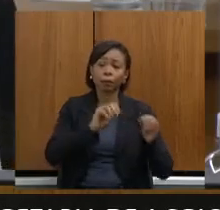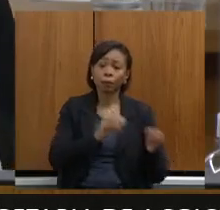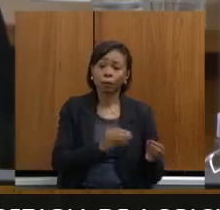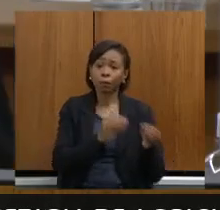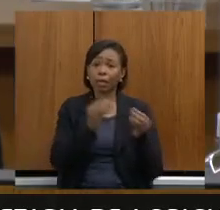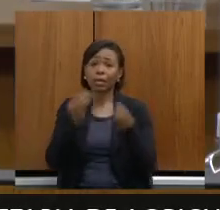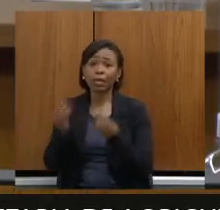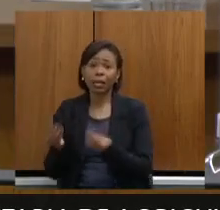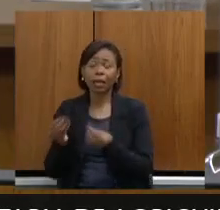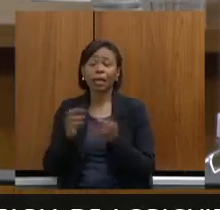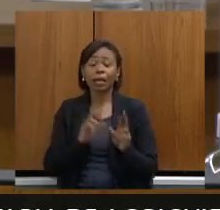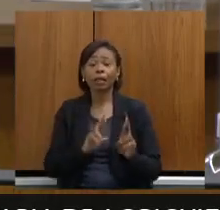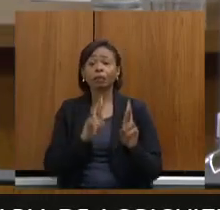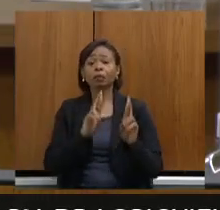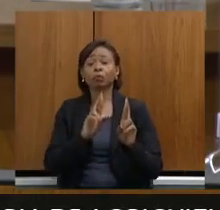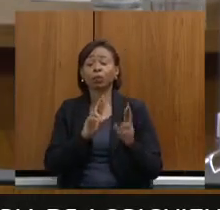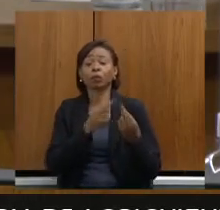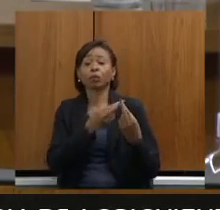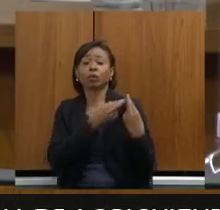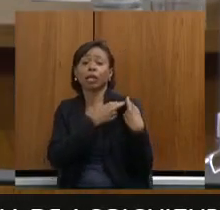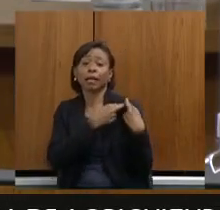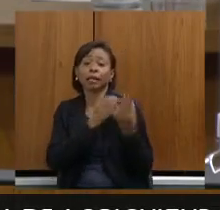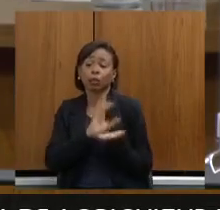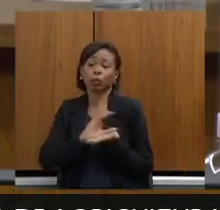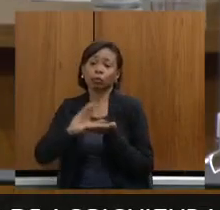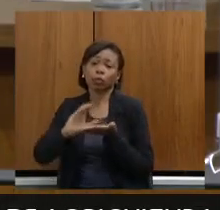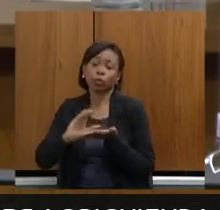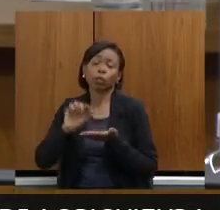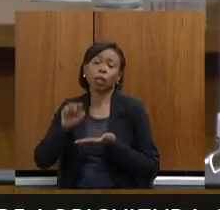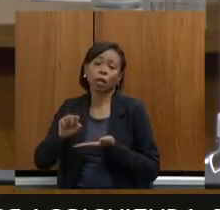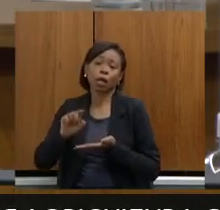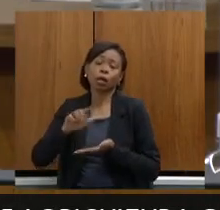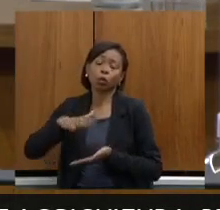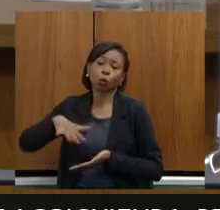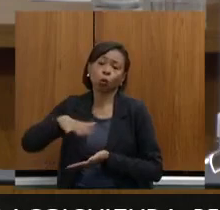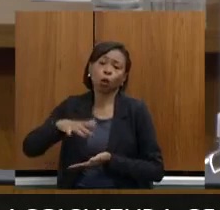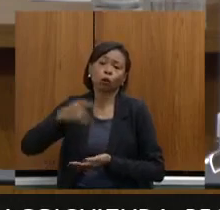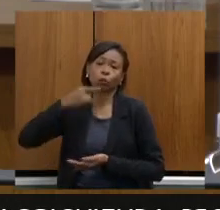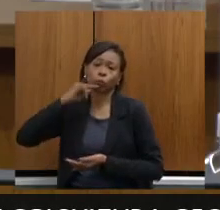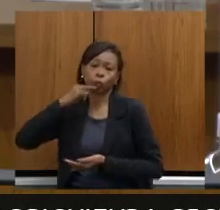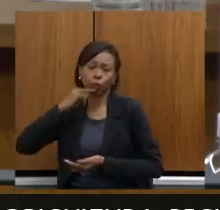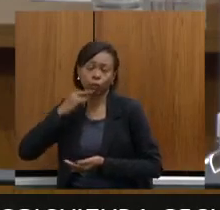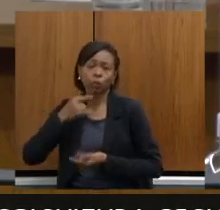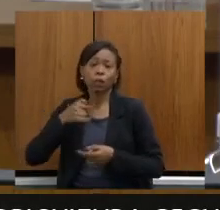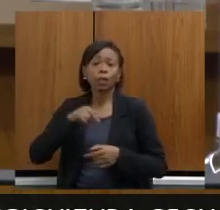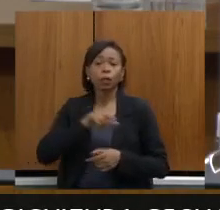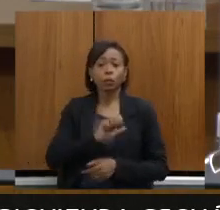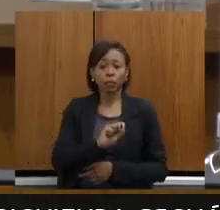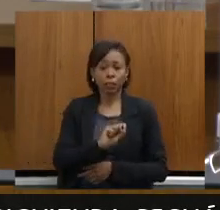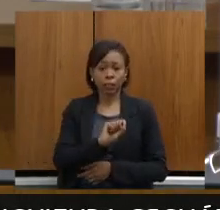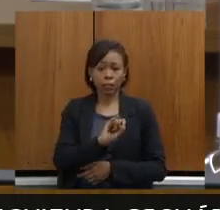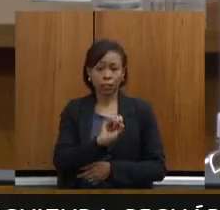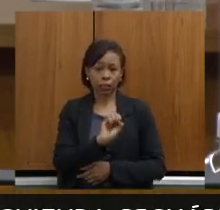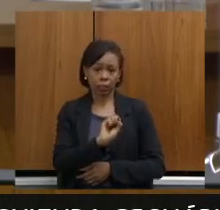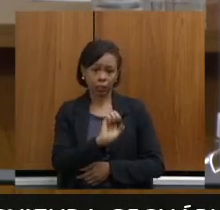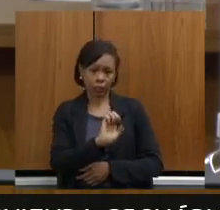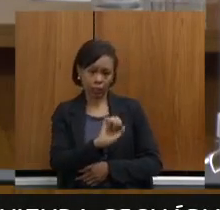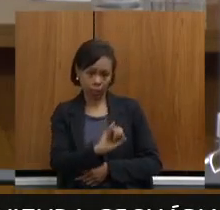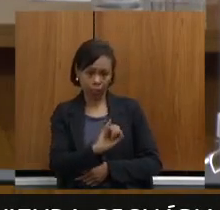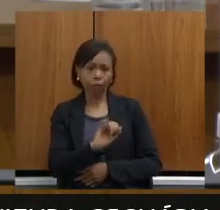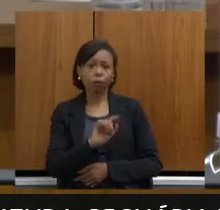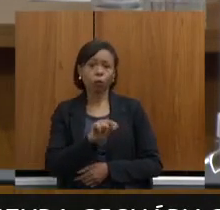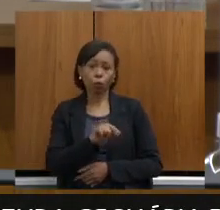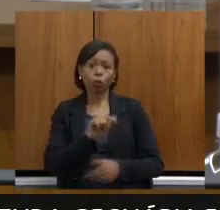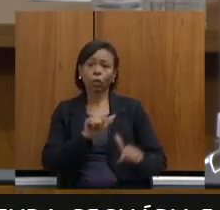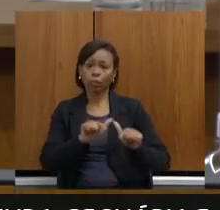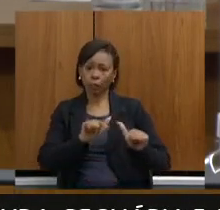também de recursos para esse trabalho com os alambiques em relação aos usei o trabalho continua Inclusive essa semana